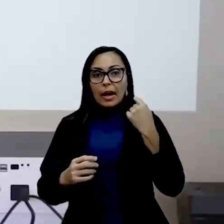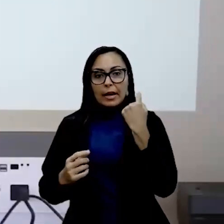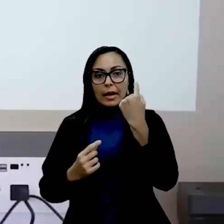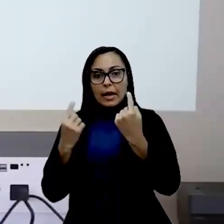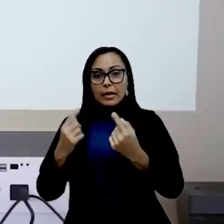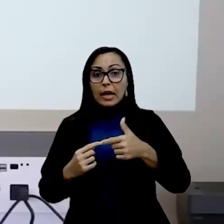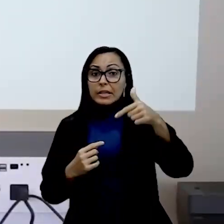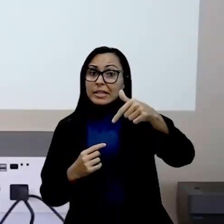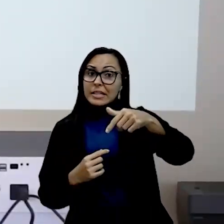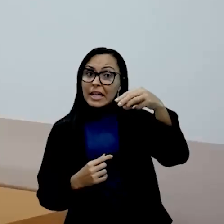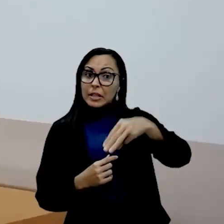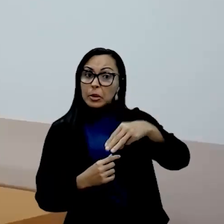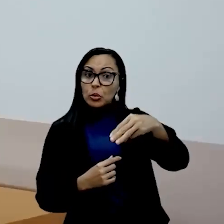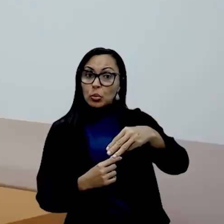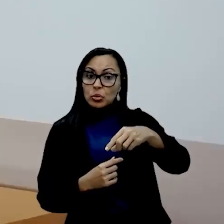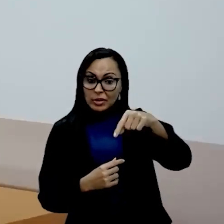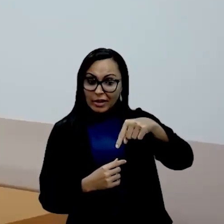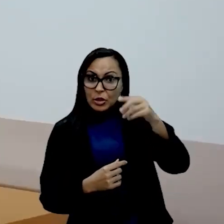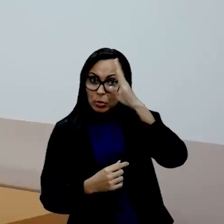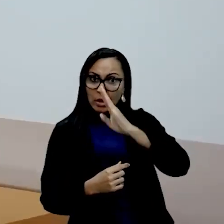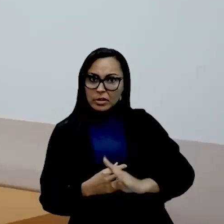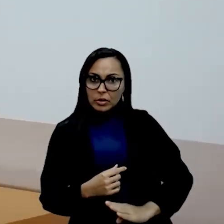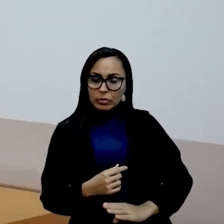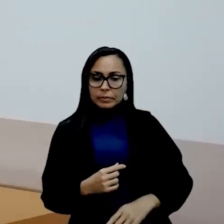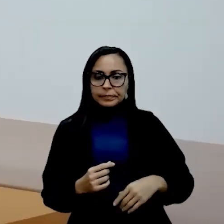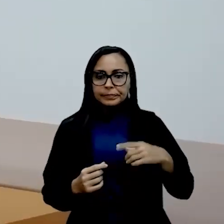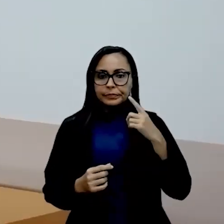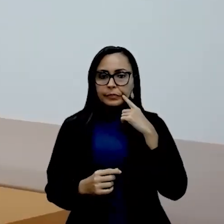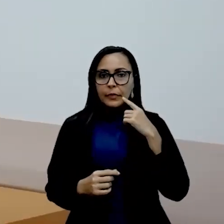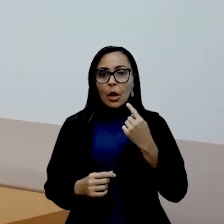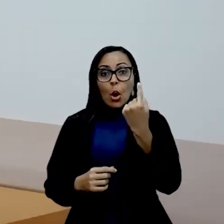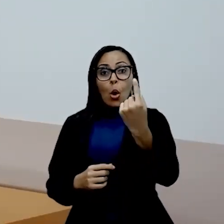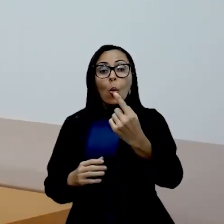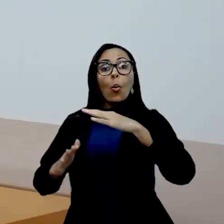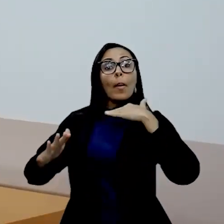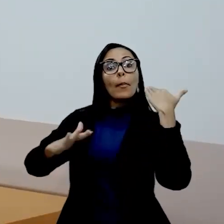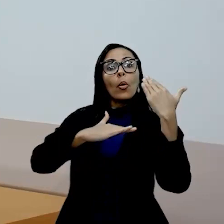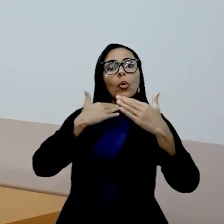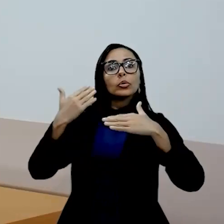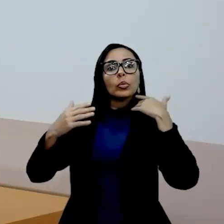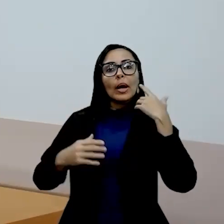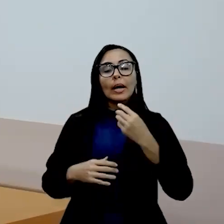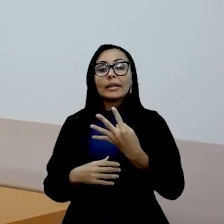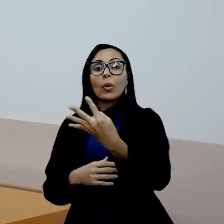Brasil. Um óbito a cada 40 minutos.